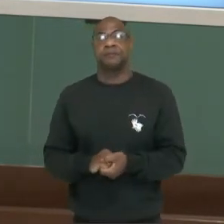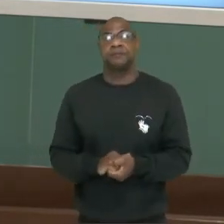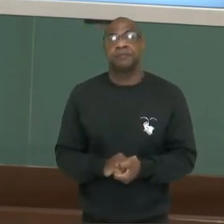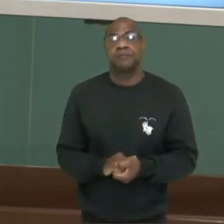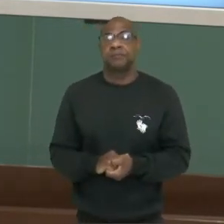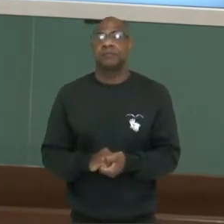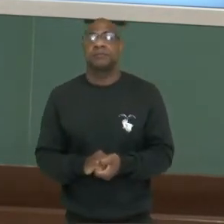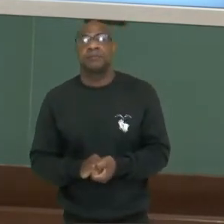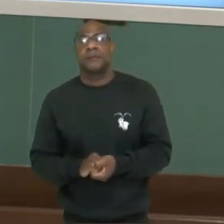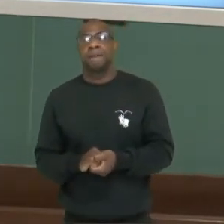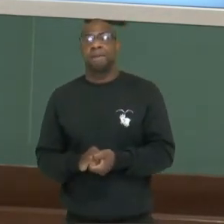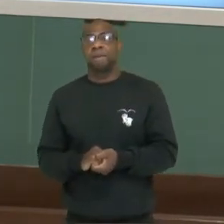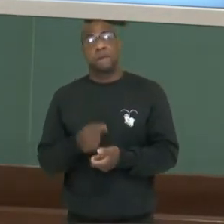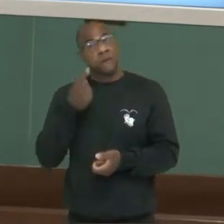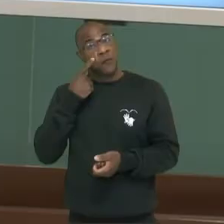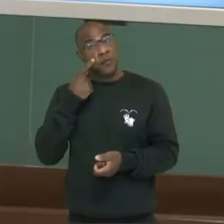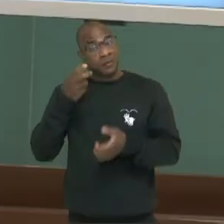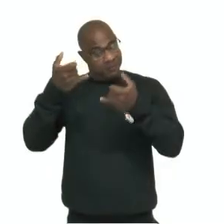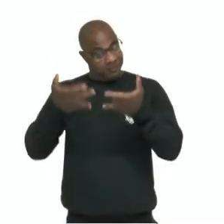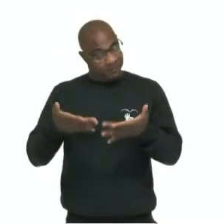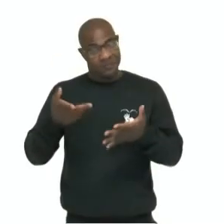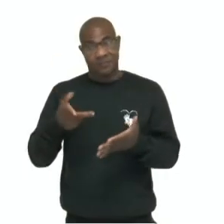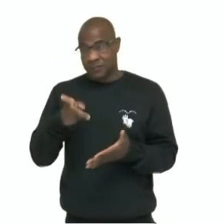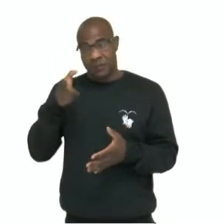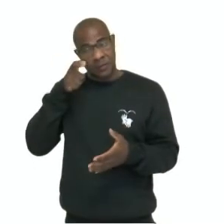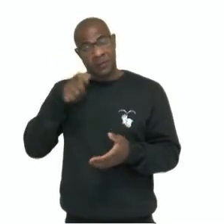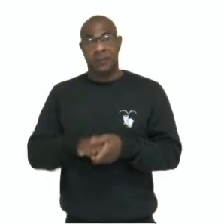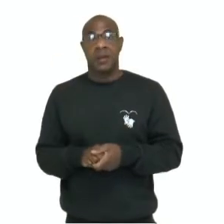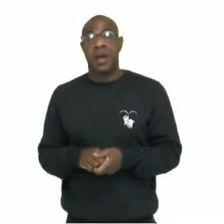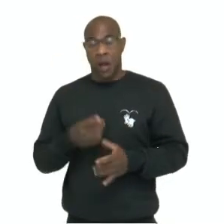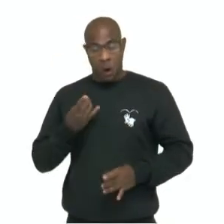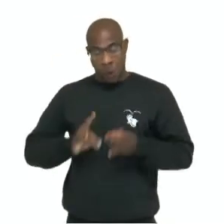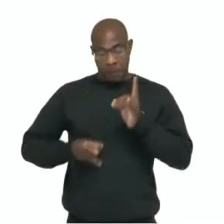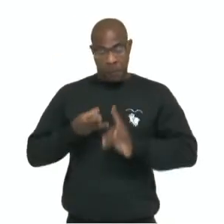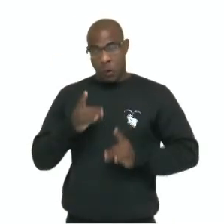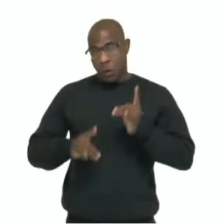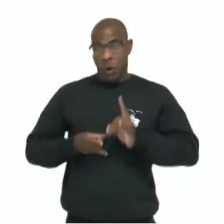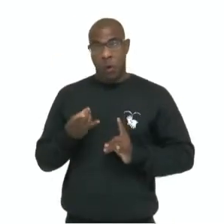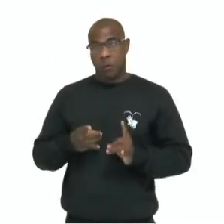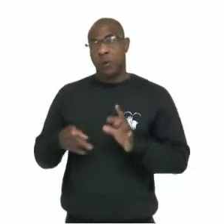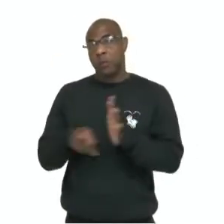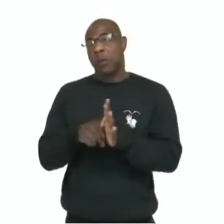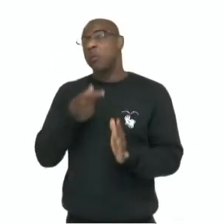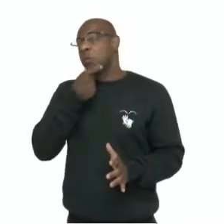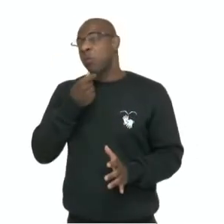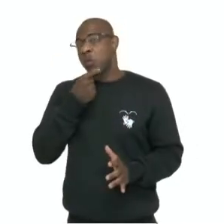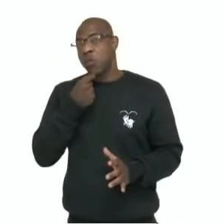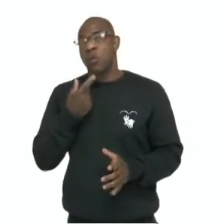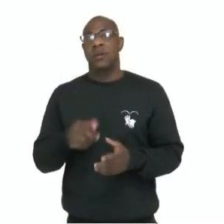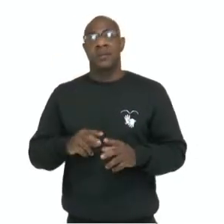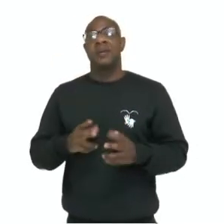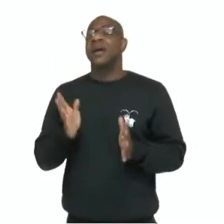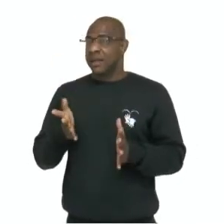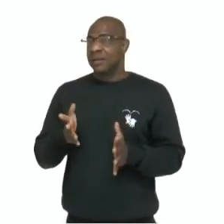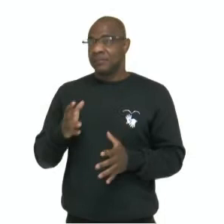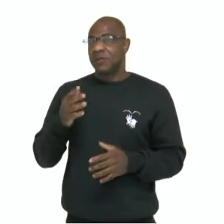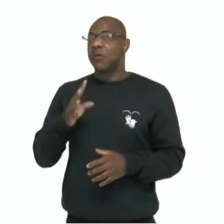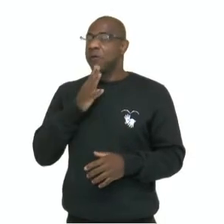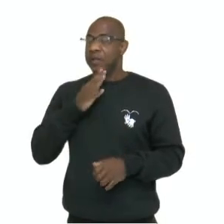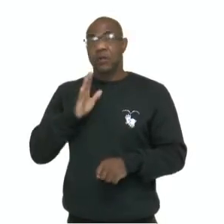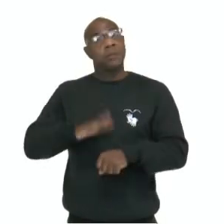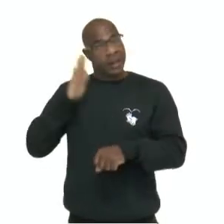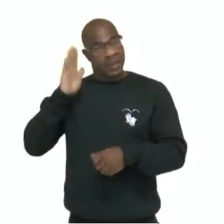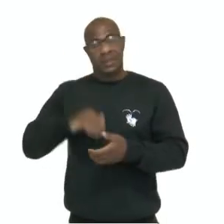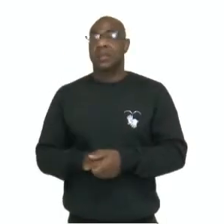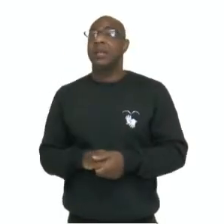Vamos ver se vocês estão prestando atenção. Um dos principais hormônios masculinos e também o mais conhecido é a testosterona.